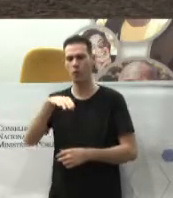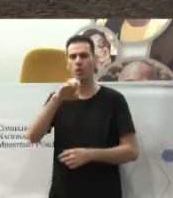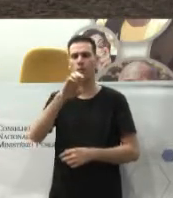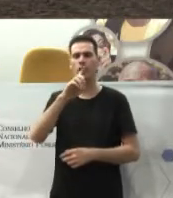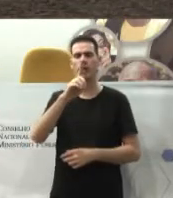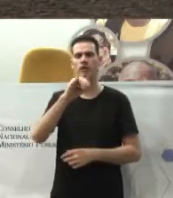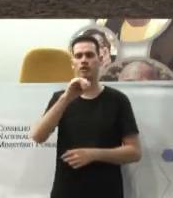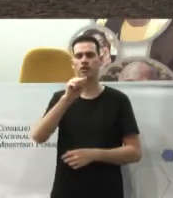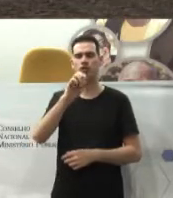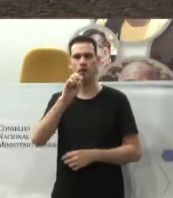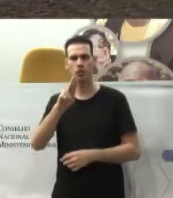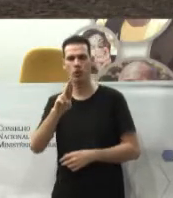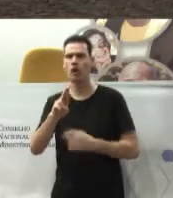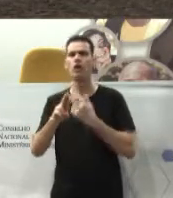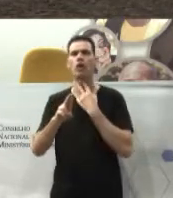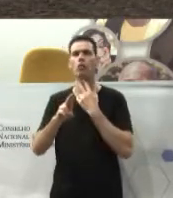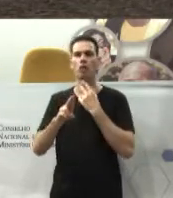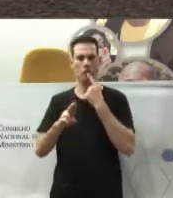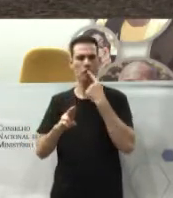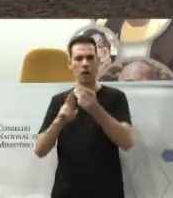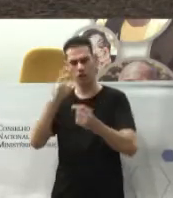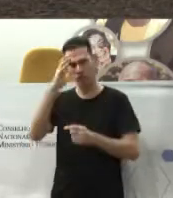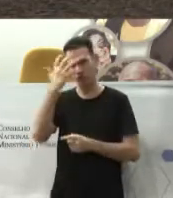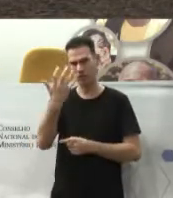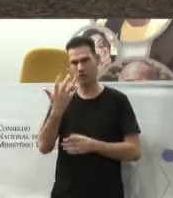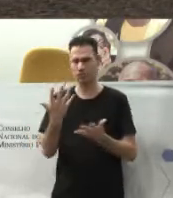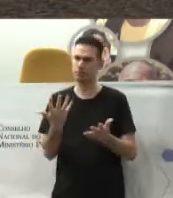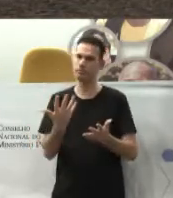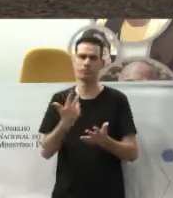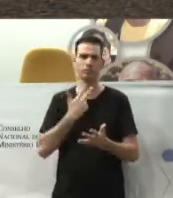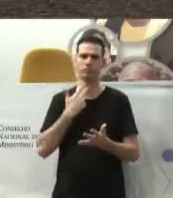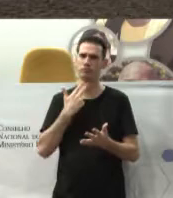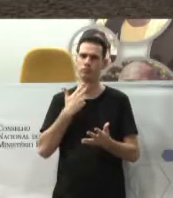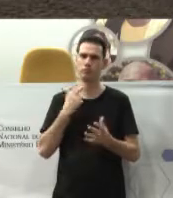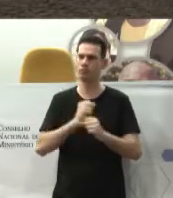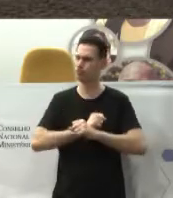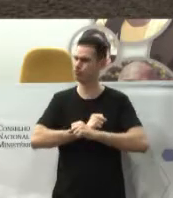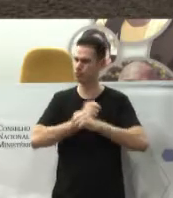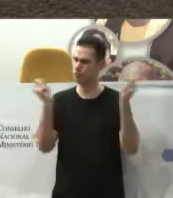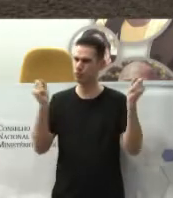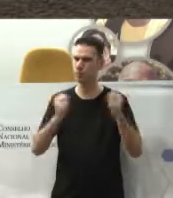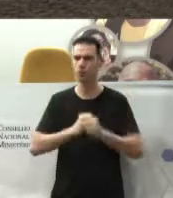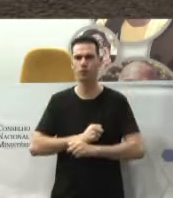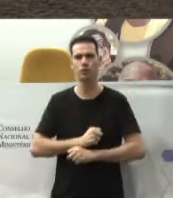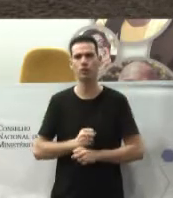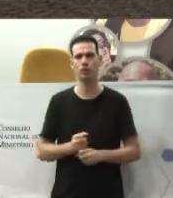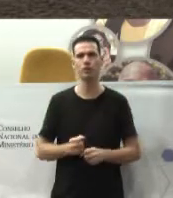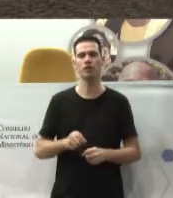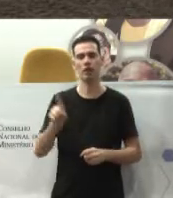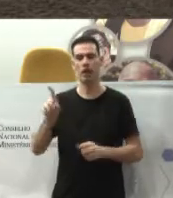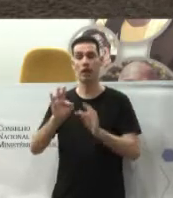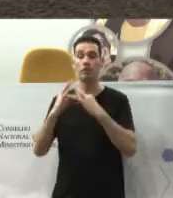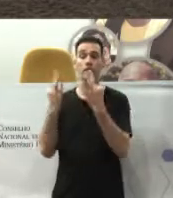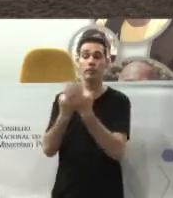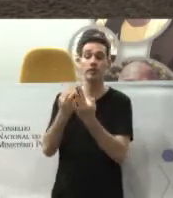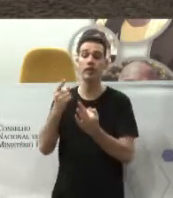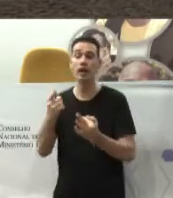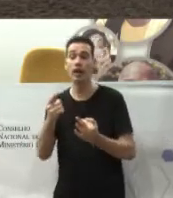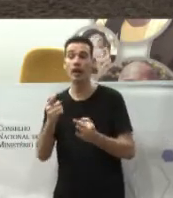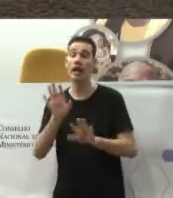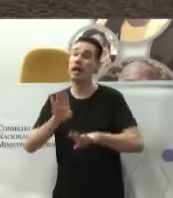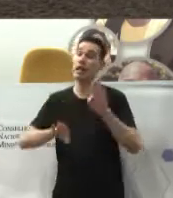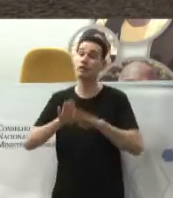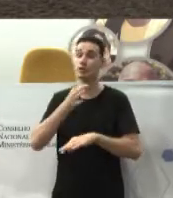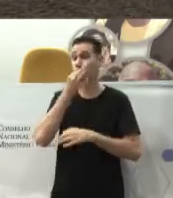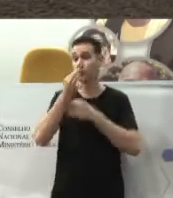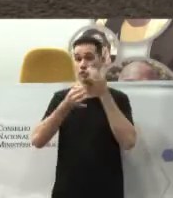soluções. Porque isso é parte de uma concepção de um tipo de conflito, que é o familiar, em que a sugestão de